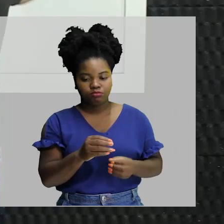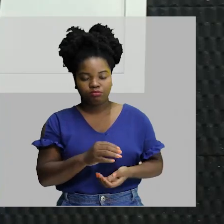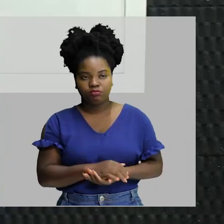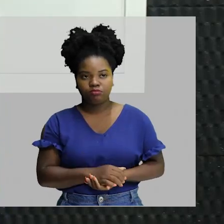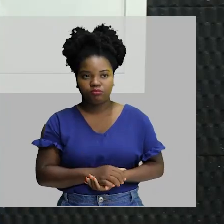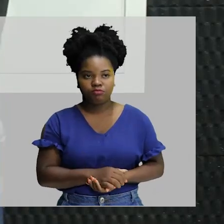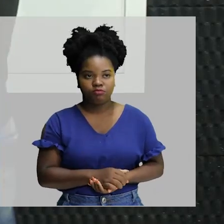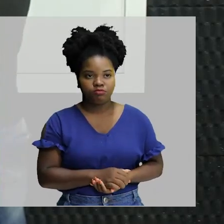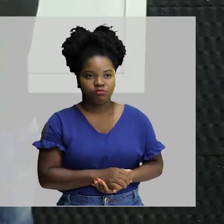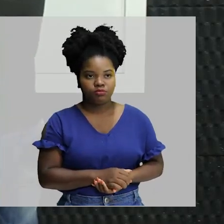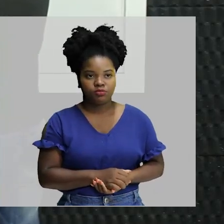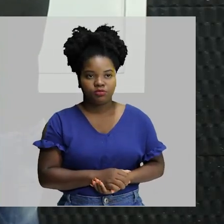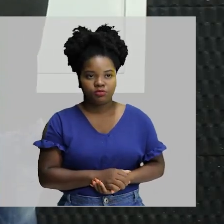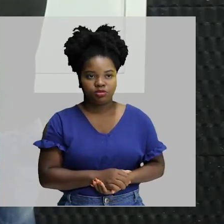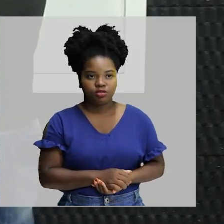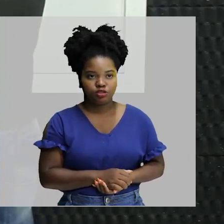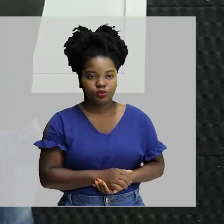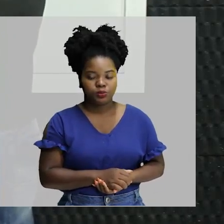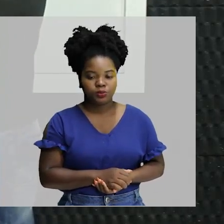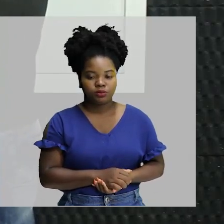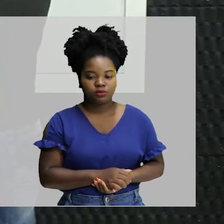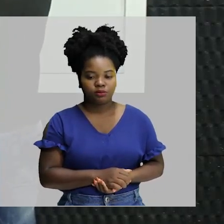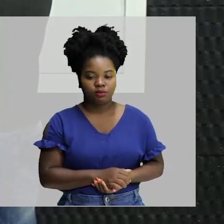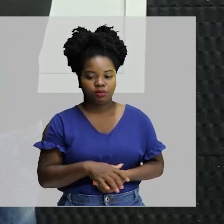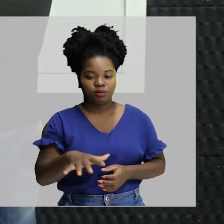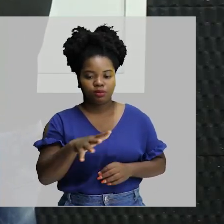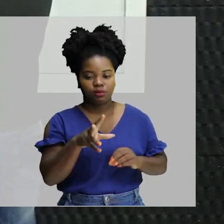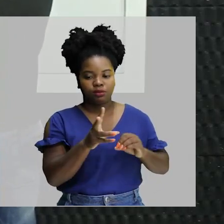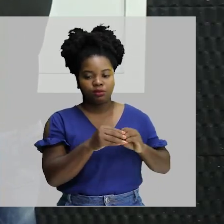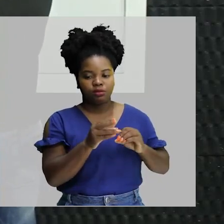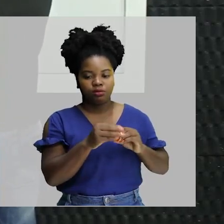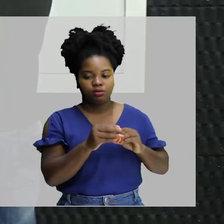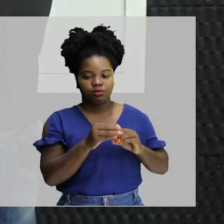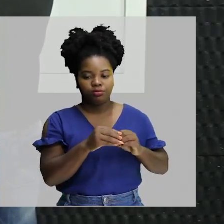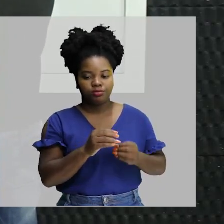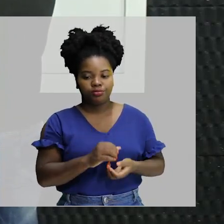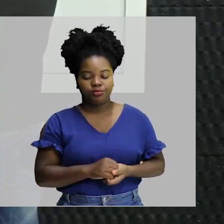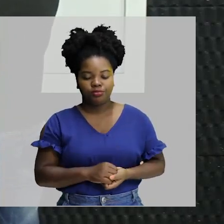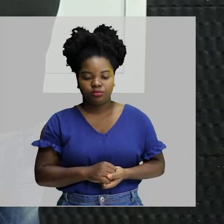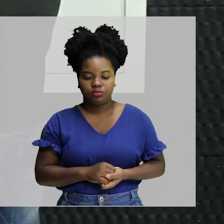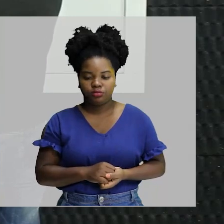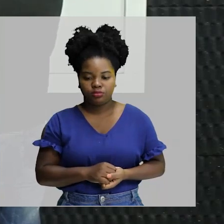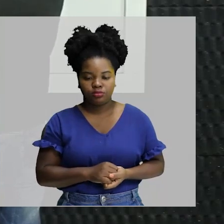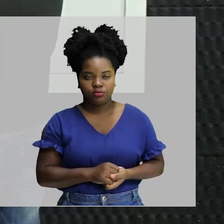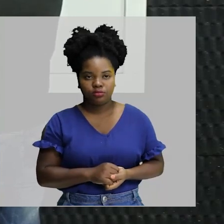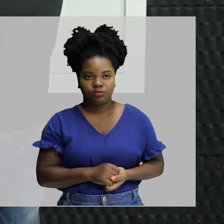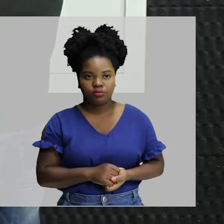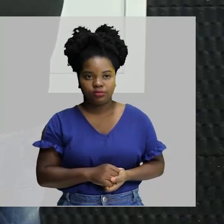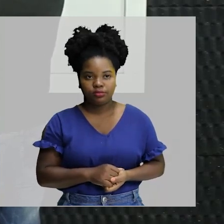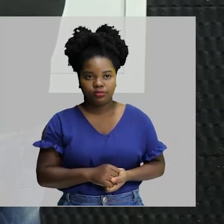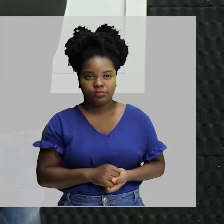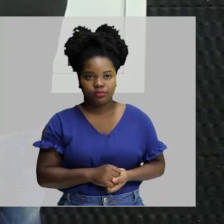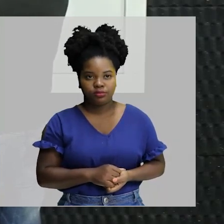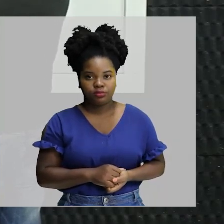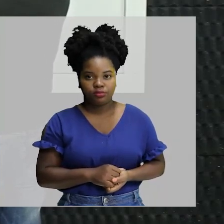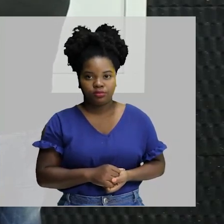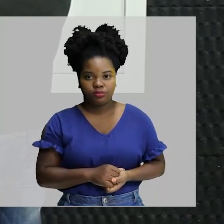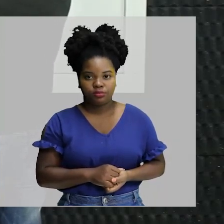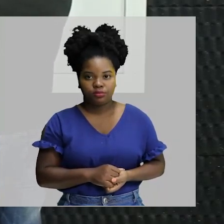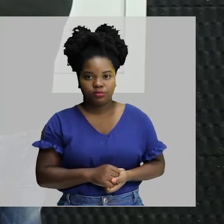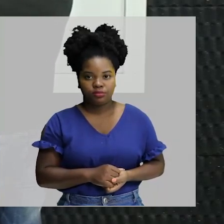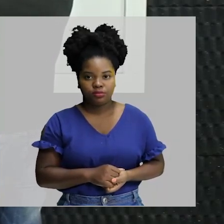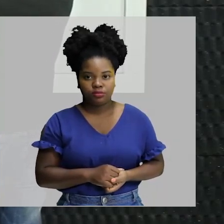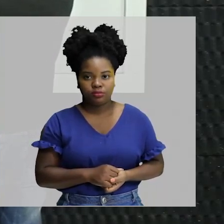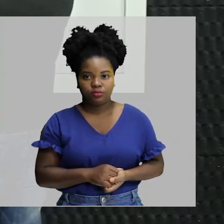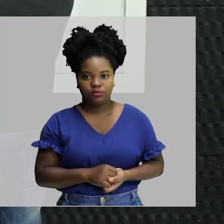tá? Então, aqui como área do conhecimento. Área do conhecimento. Então,